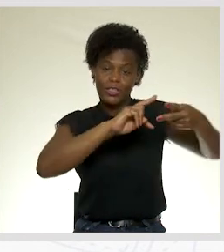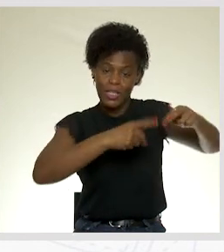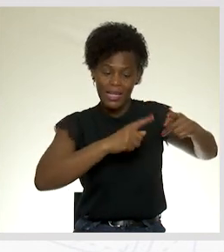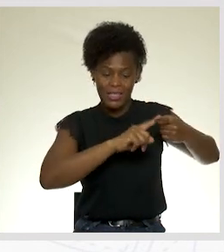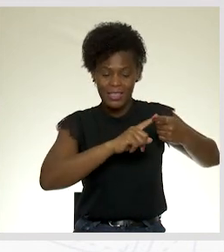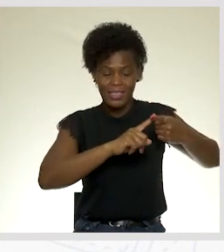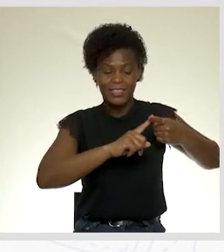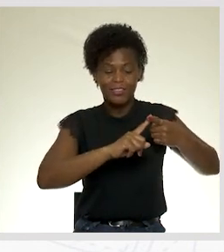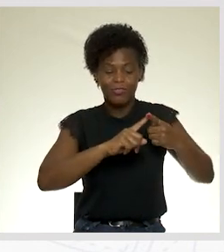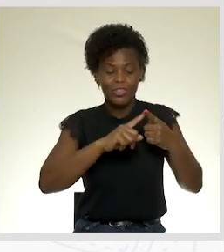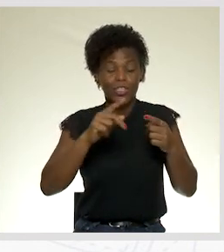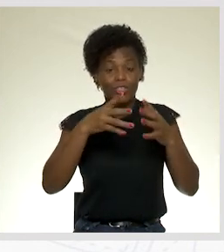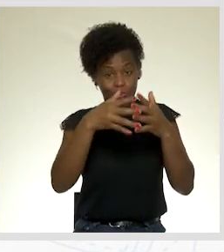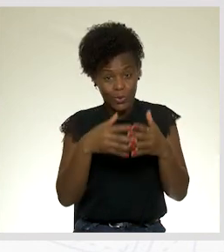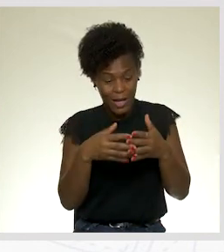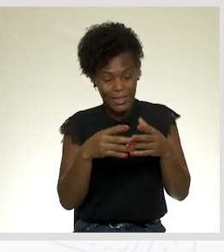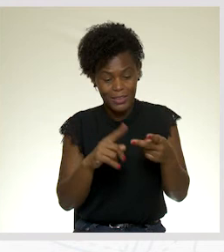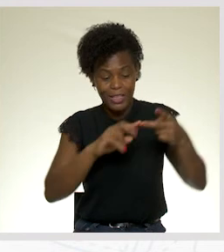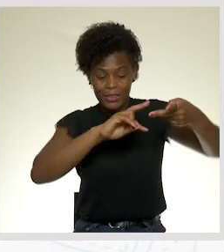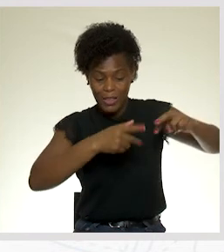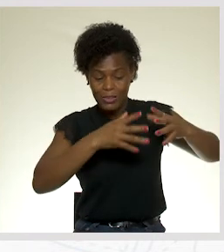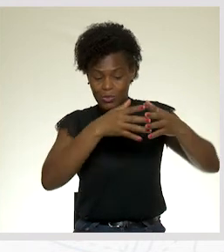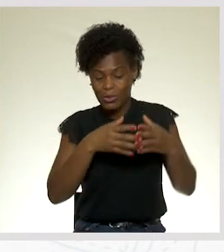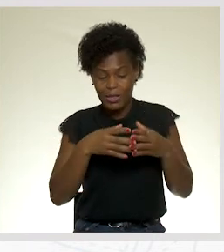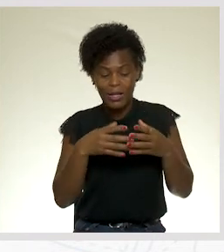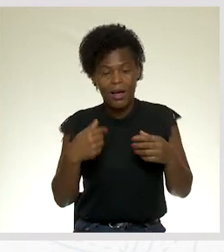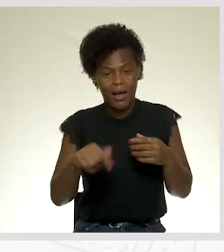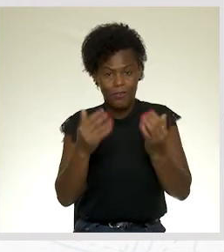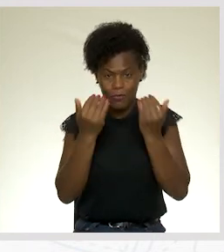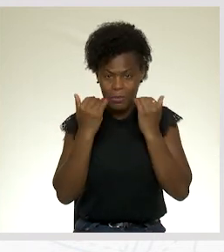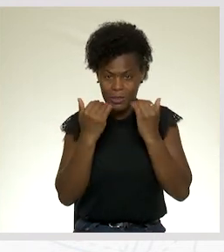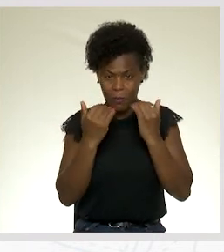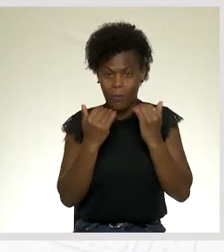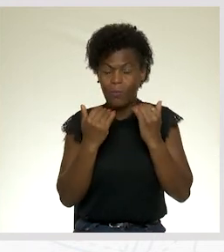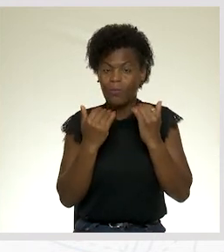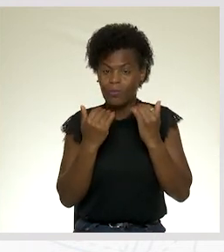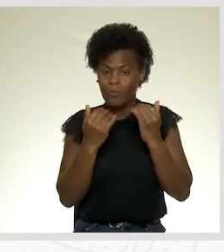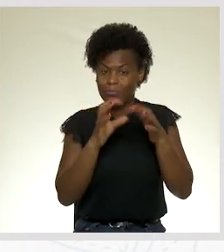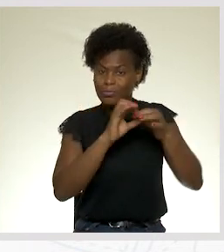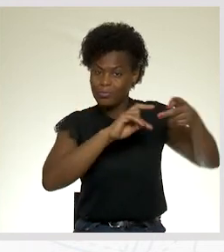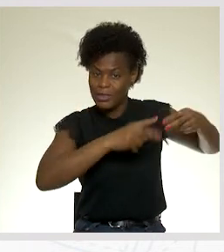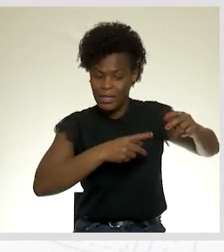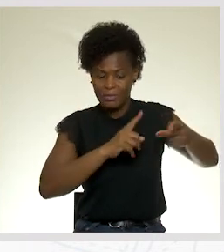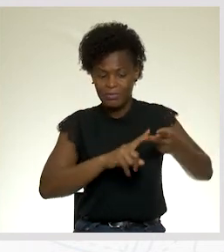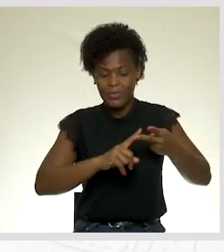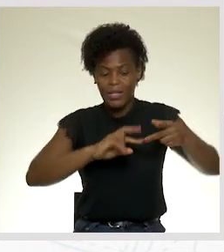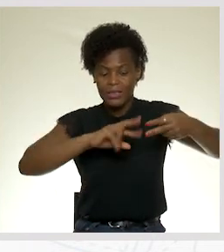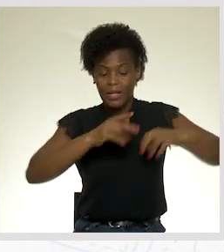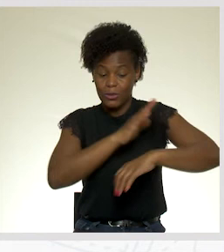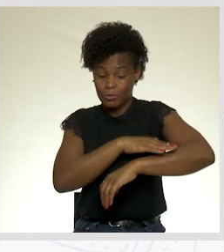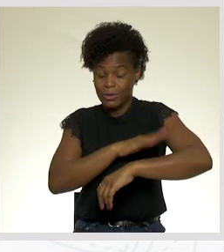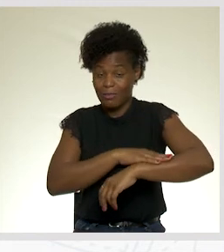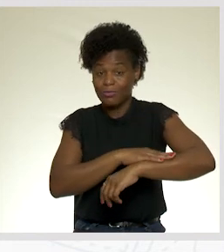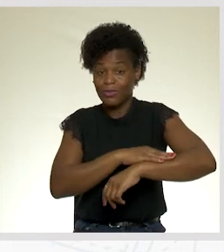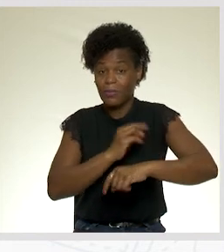genes. Temos genes estruturais, que são genes que contêm informação genética, genes responsáveis